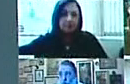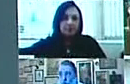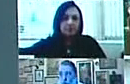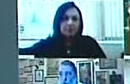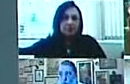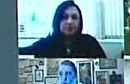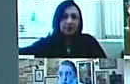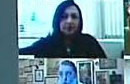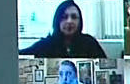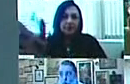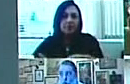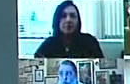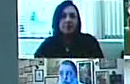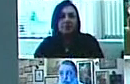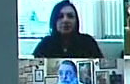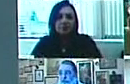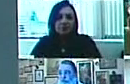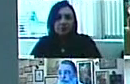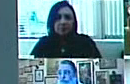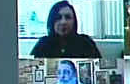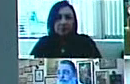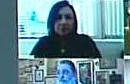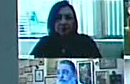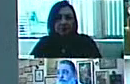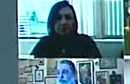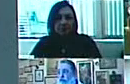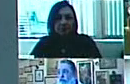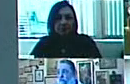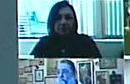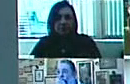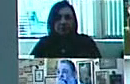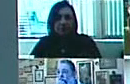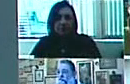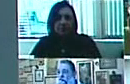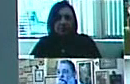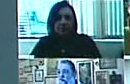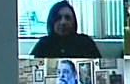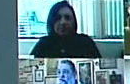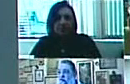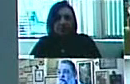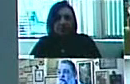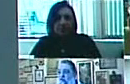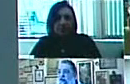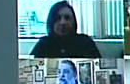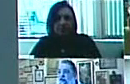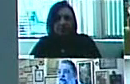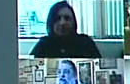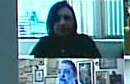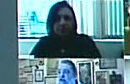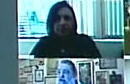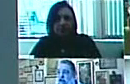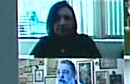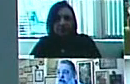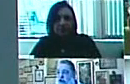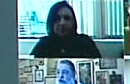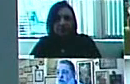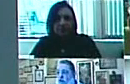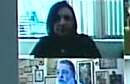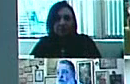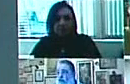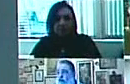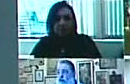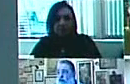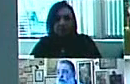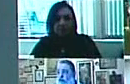Voto a favor, presidente. Ok. Deputado Adolfo Brito. Voto a favor das emendas, senhor, okay, presidente.